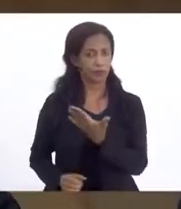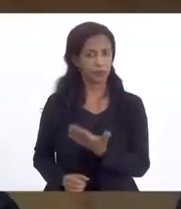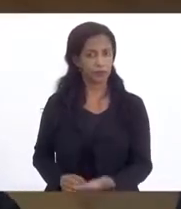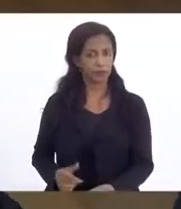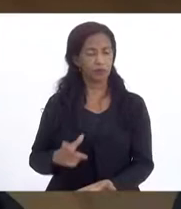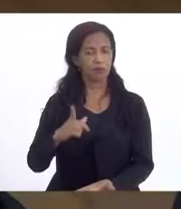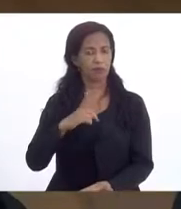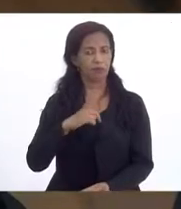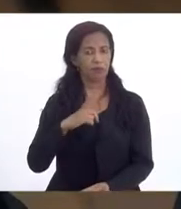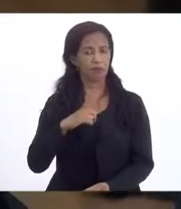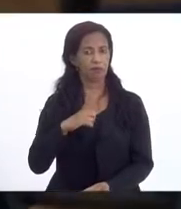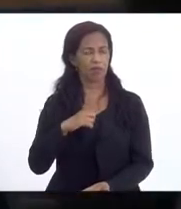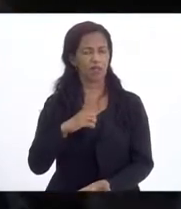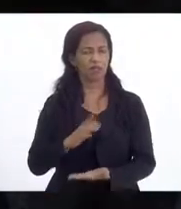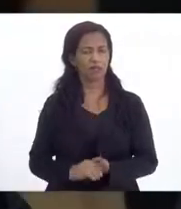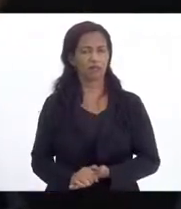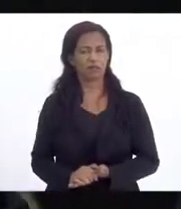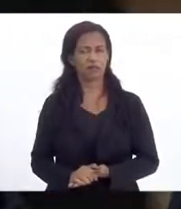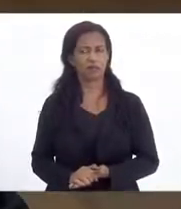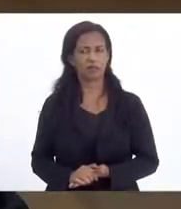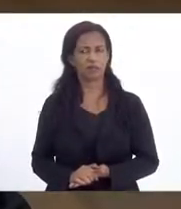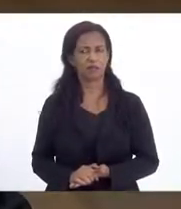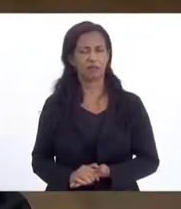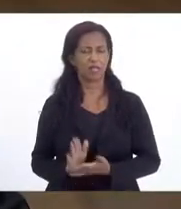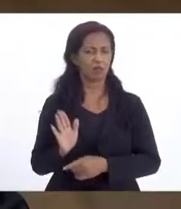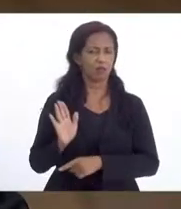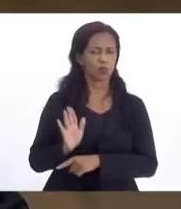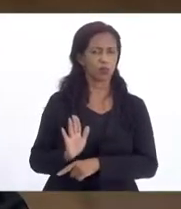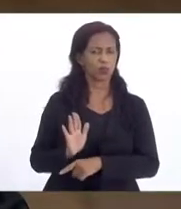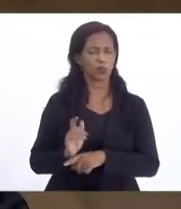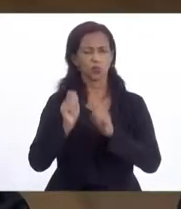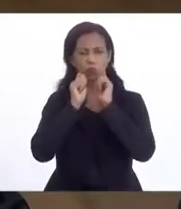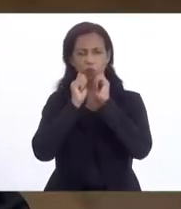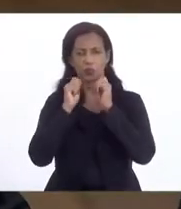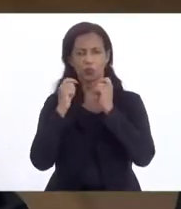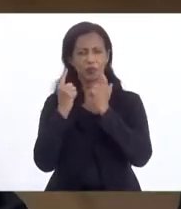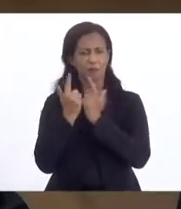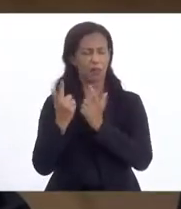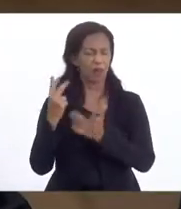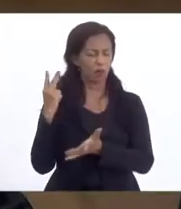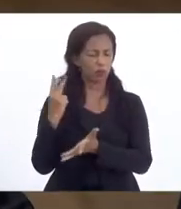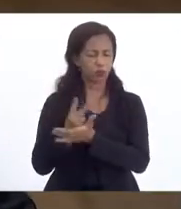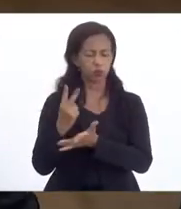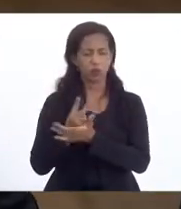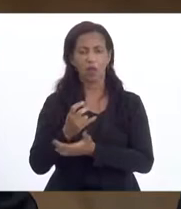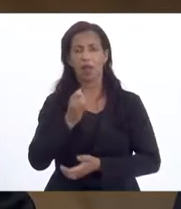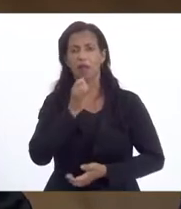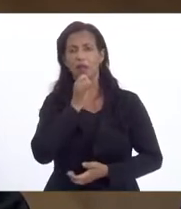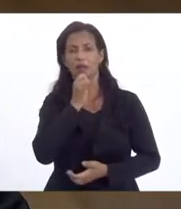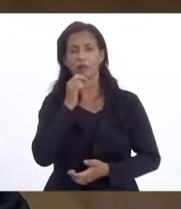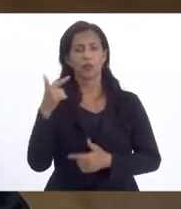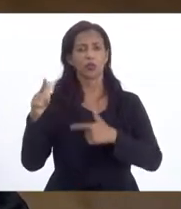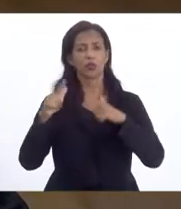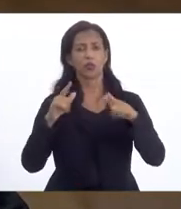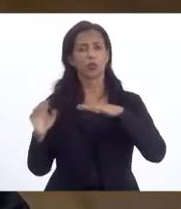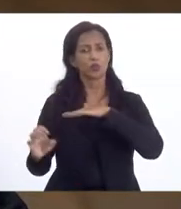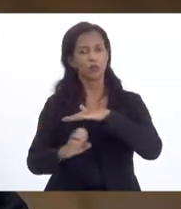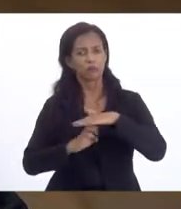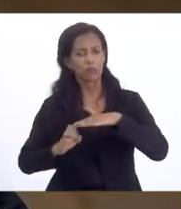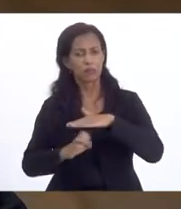tem demandado a Assembleia como nunca, a exemplo também de outros